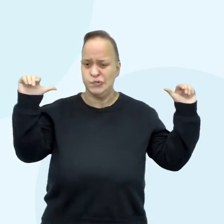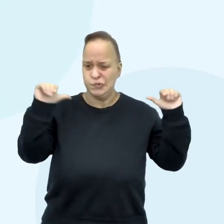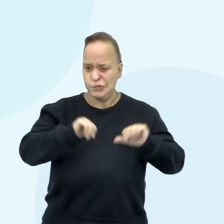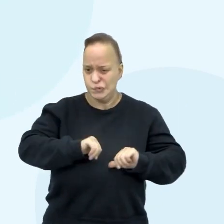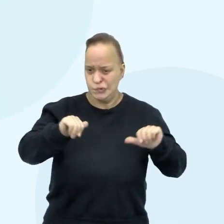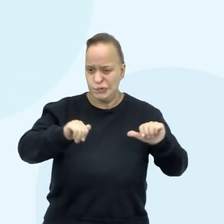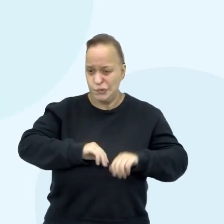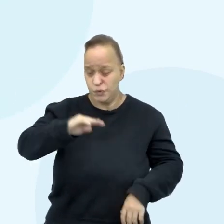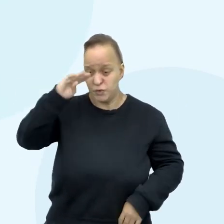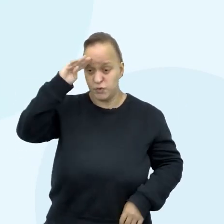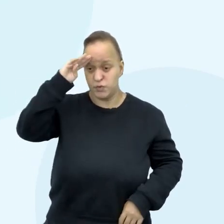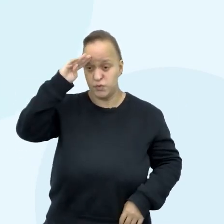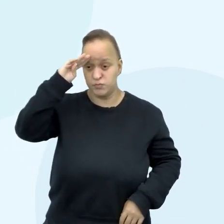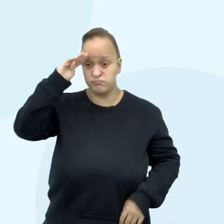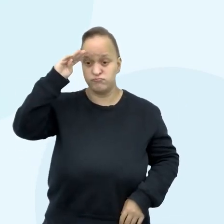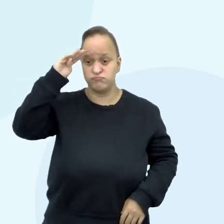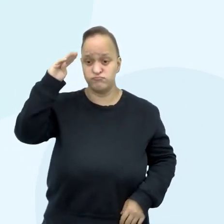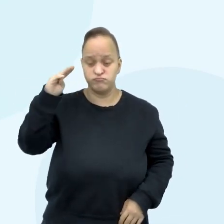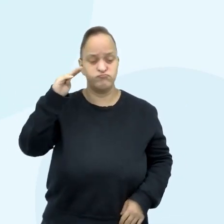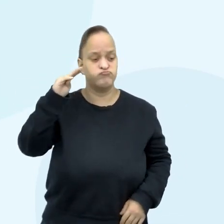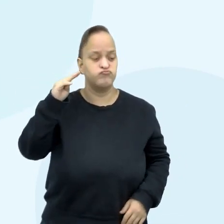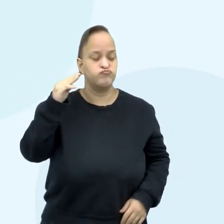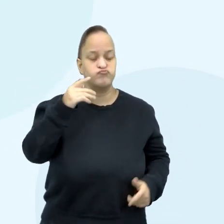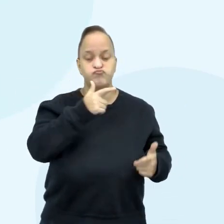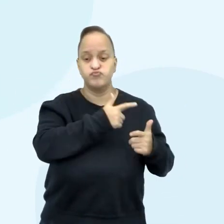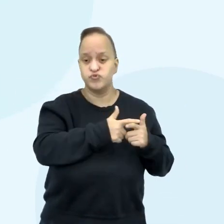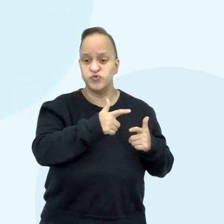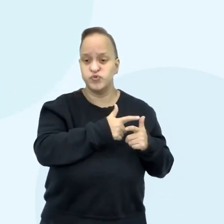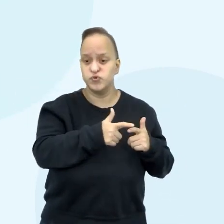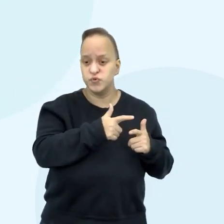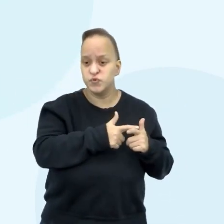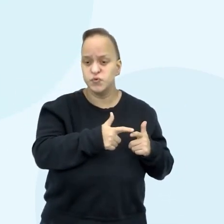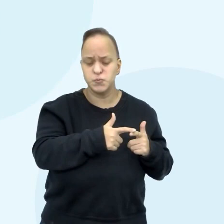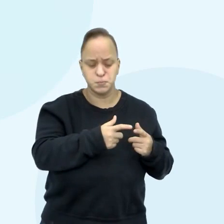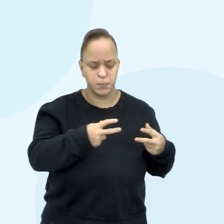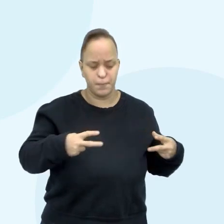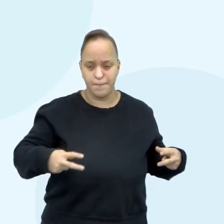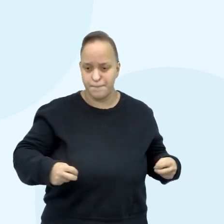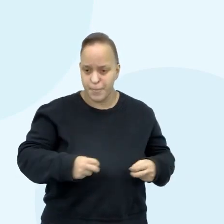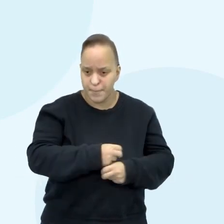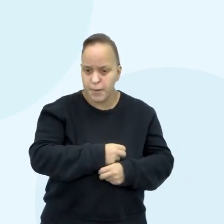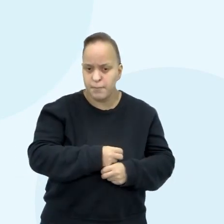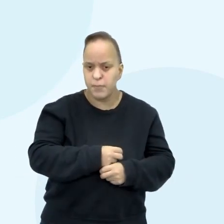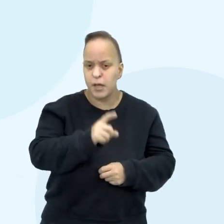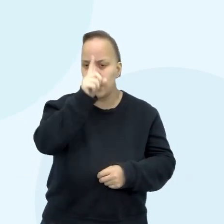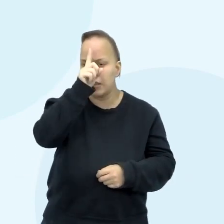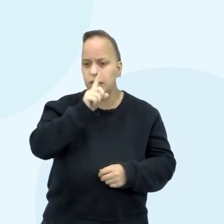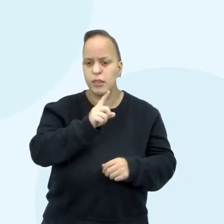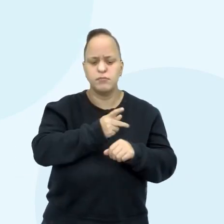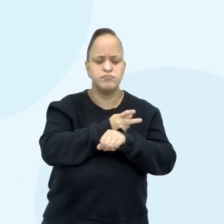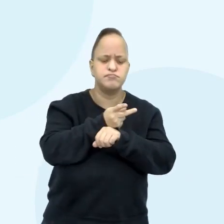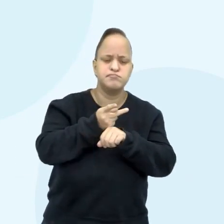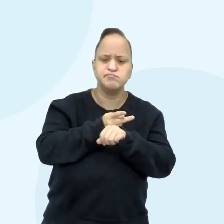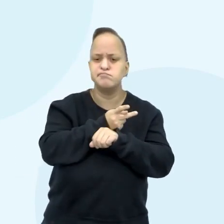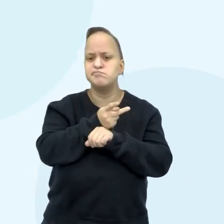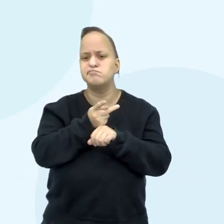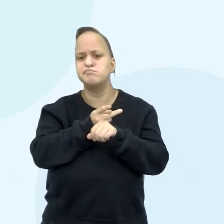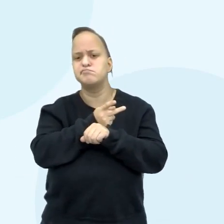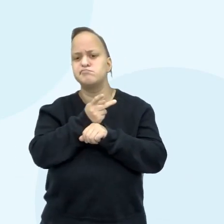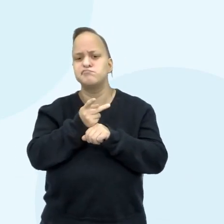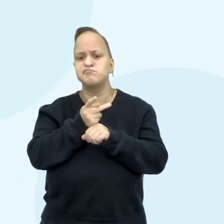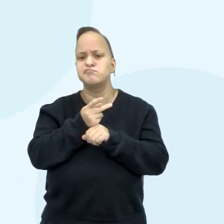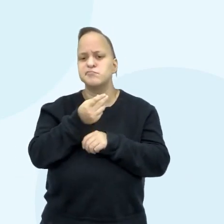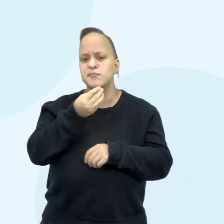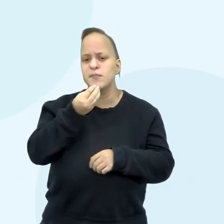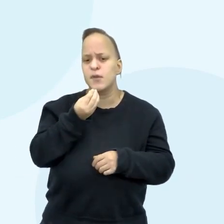causadores de doenças cancerígenas. Analisando a imagem, você poderia dizer algumas aplicações das substâncias radioativas para o tratamento